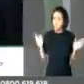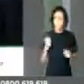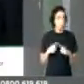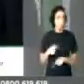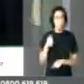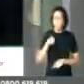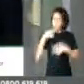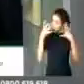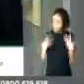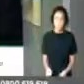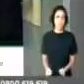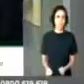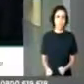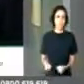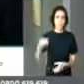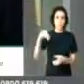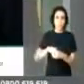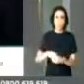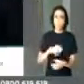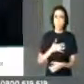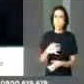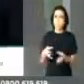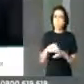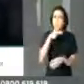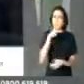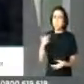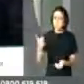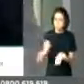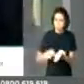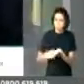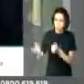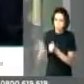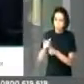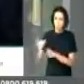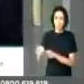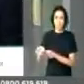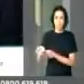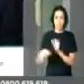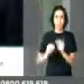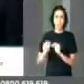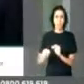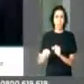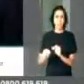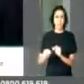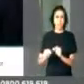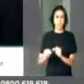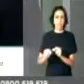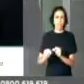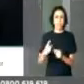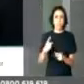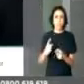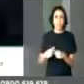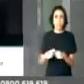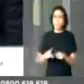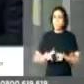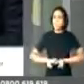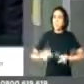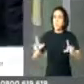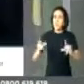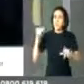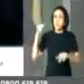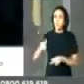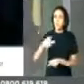aceitar internamente um acordão capaz de recuperar aquilo que nós não fizemos ontem na comissão, ou seja, recuperar